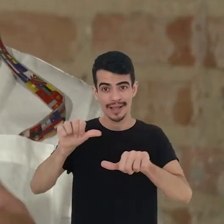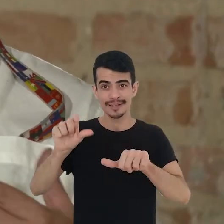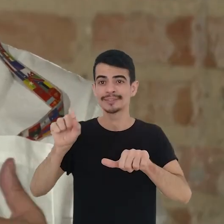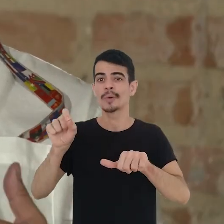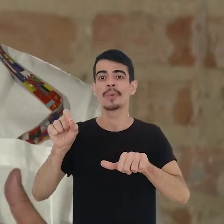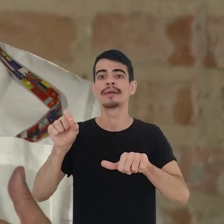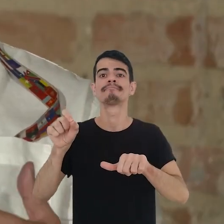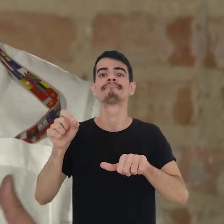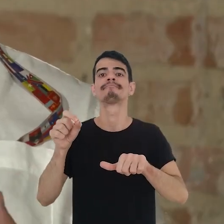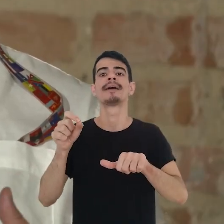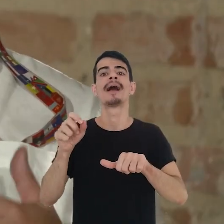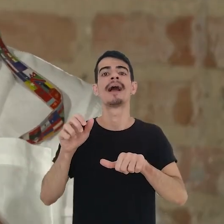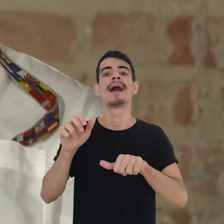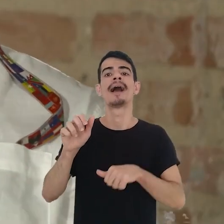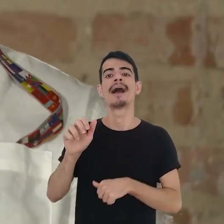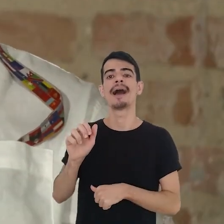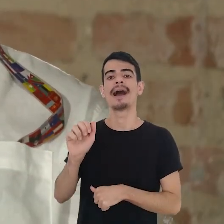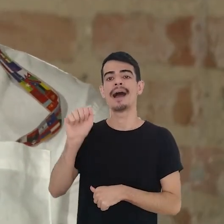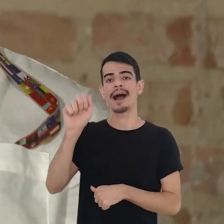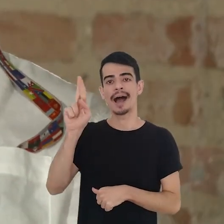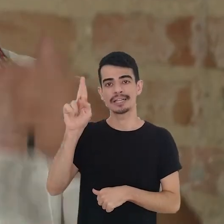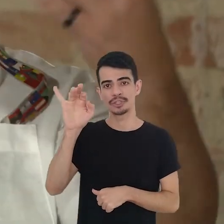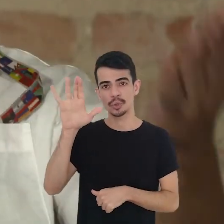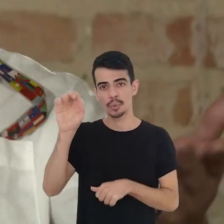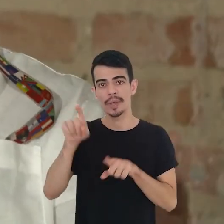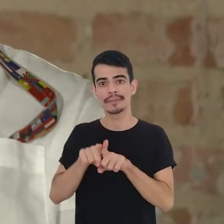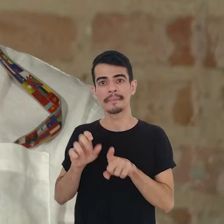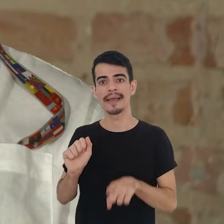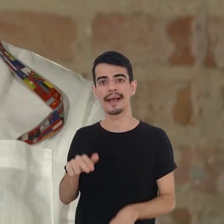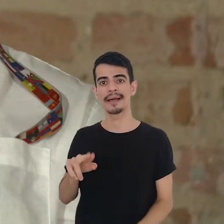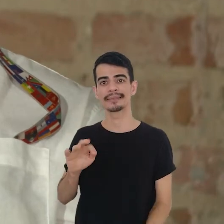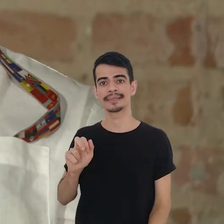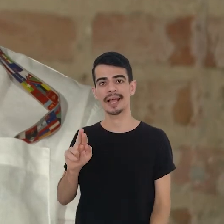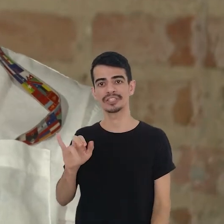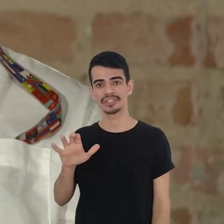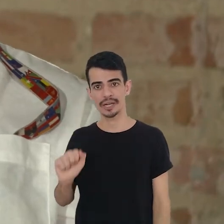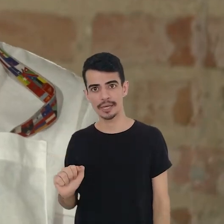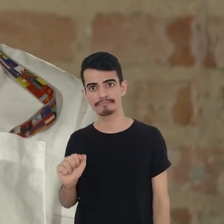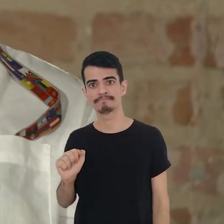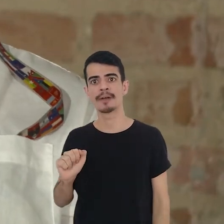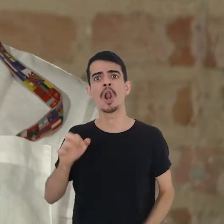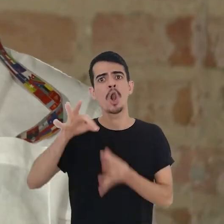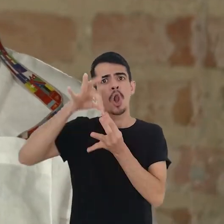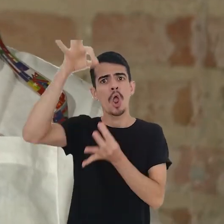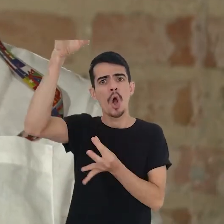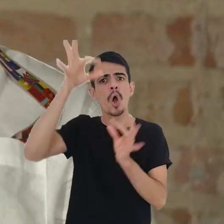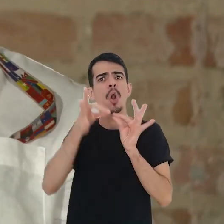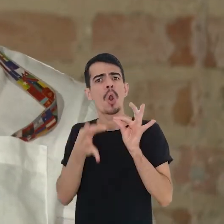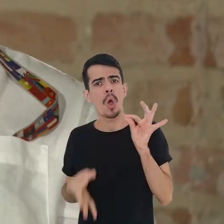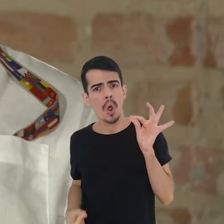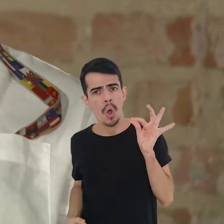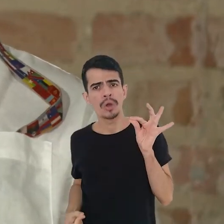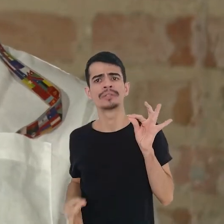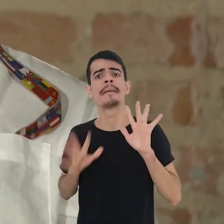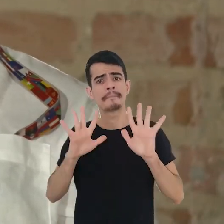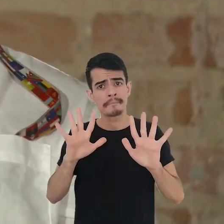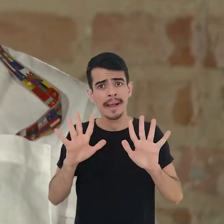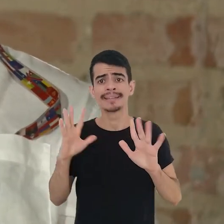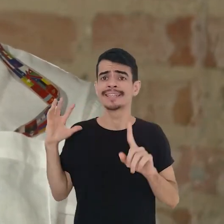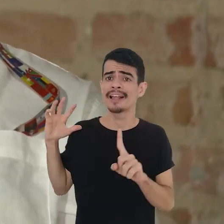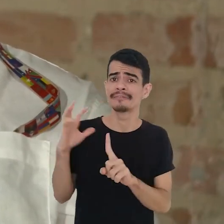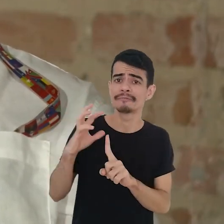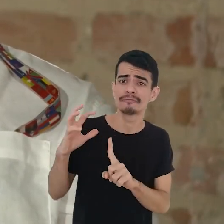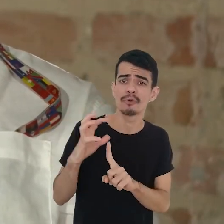as mudanças climáticas em áreas distantes de nós, no Ártico e na Antártica, têm um papel fundamental